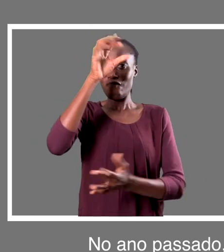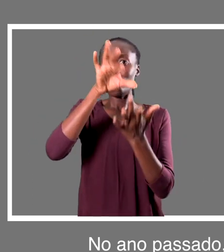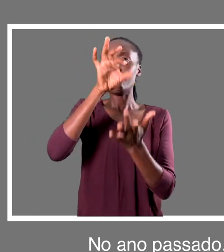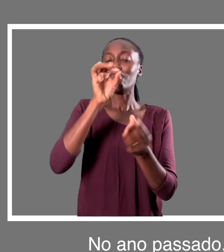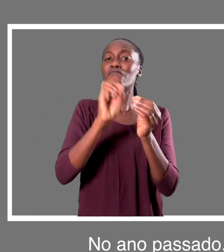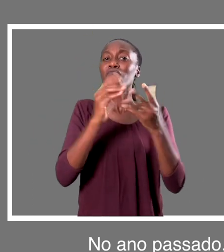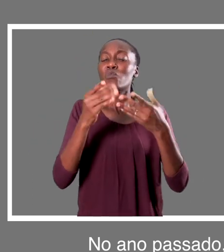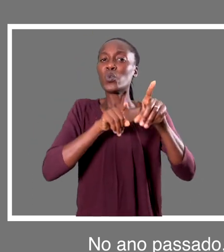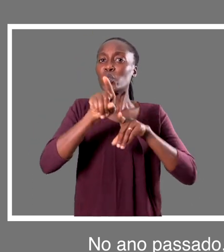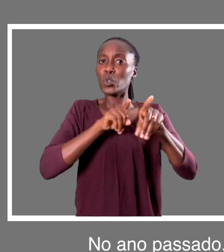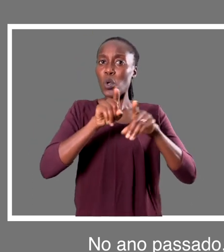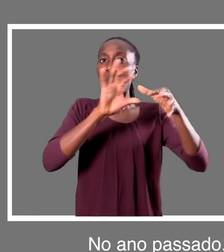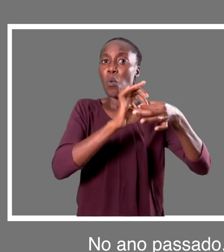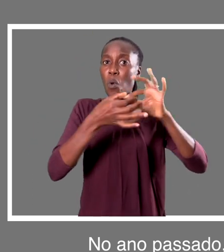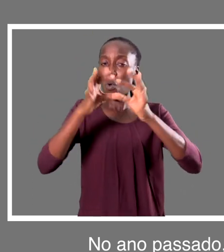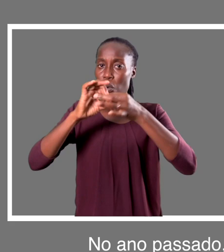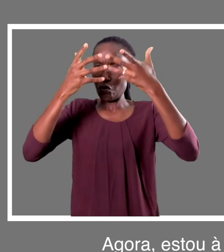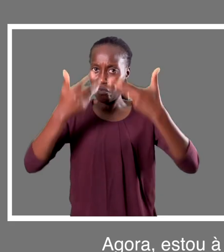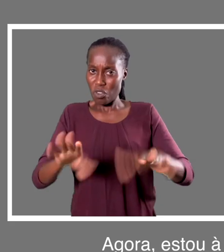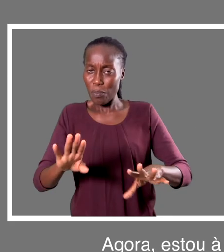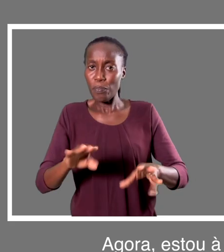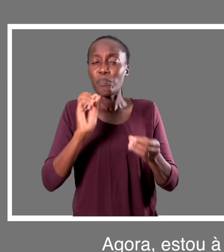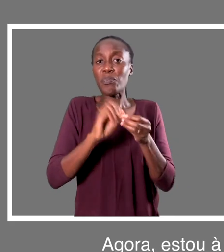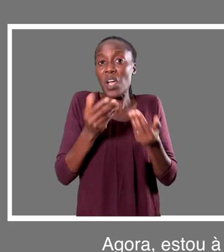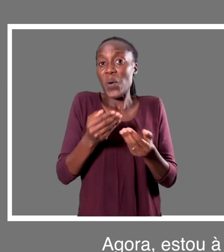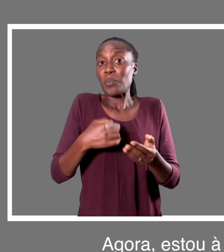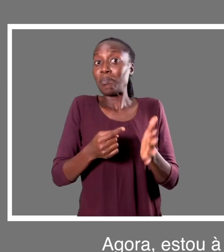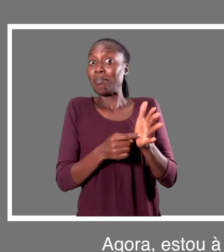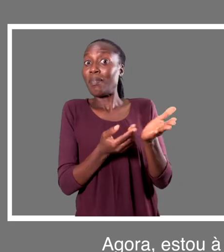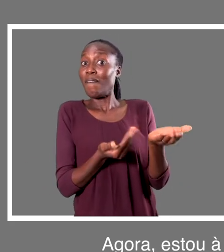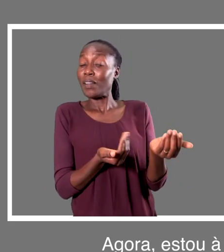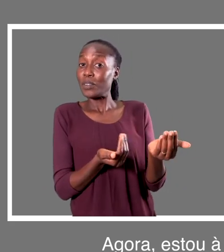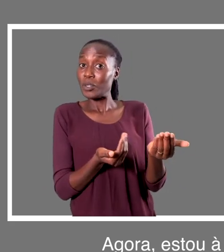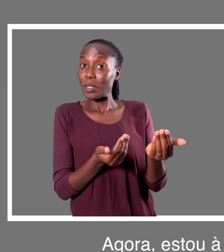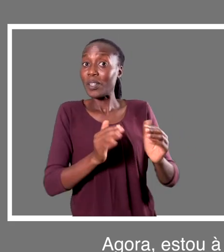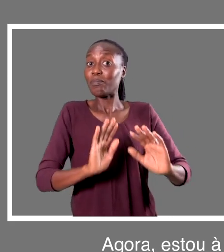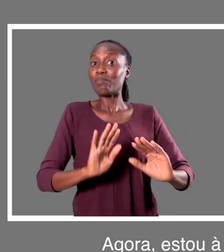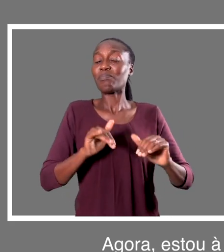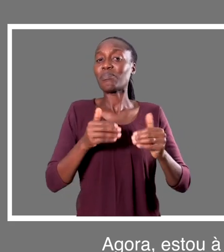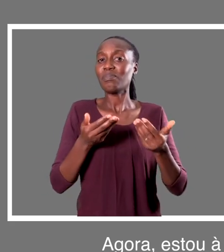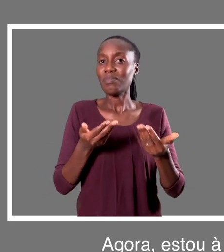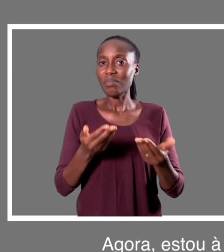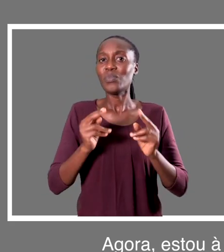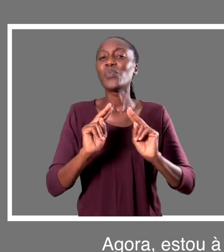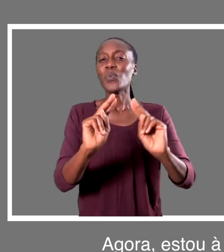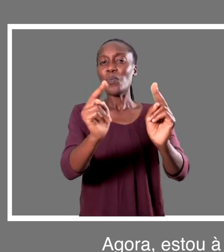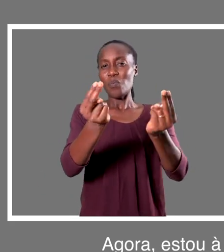Olímpicos e qualifiquei. E agora estou à espera de